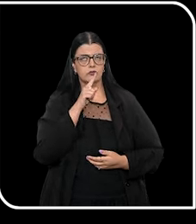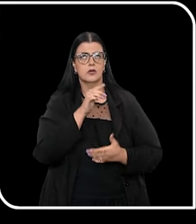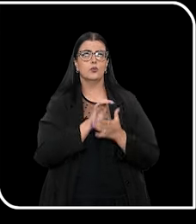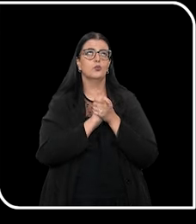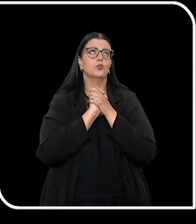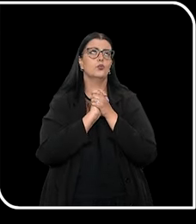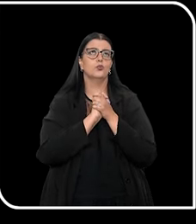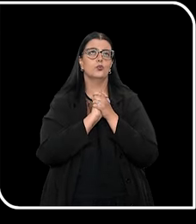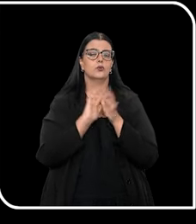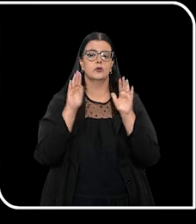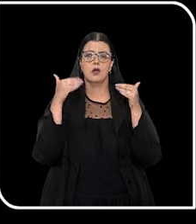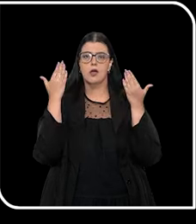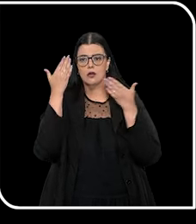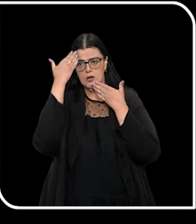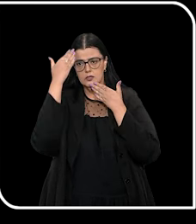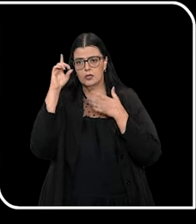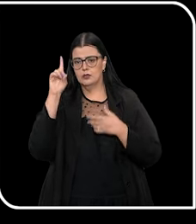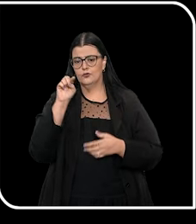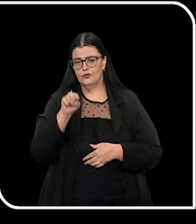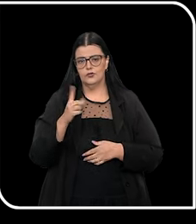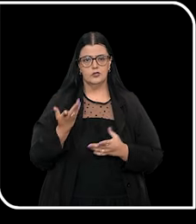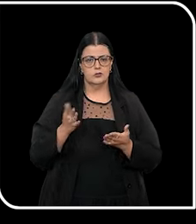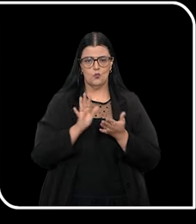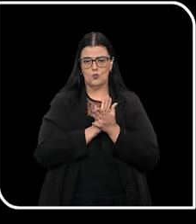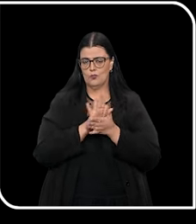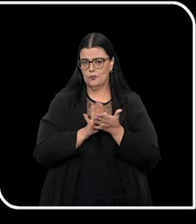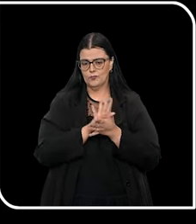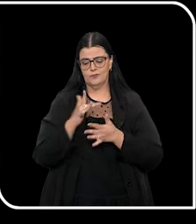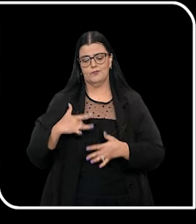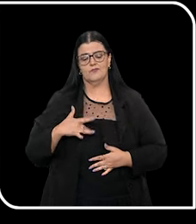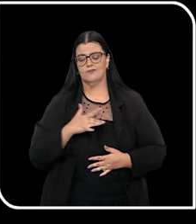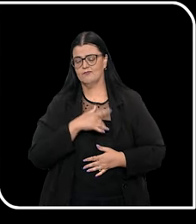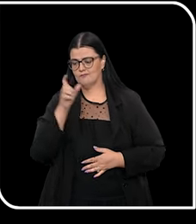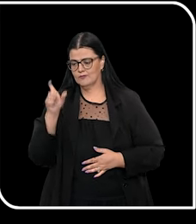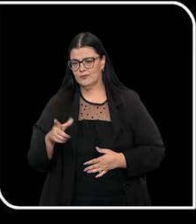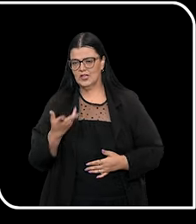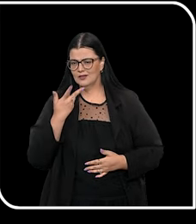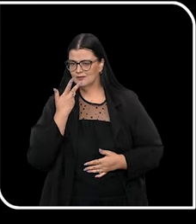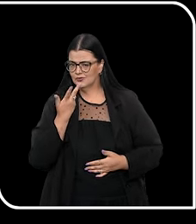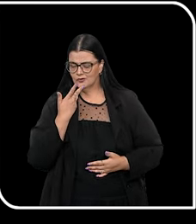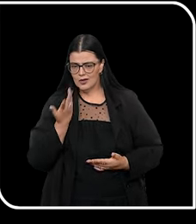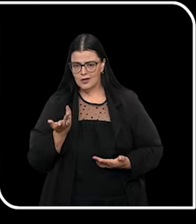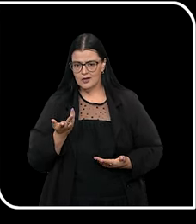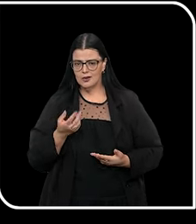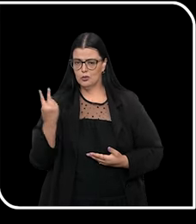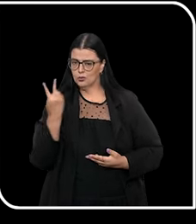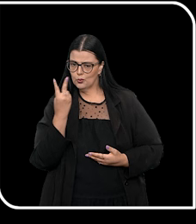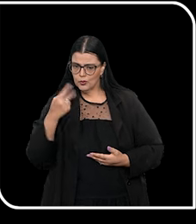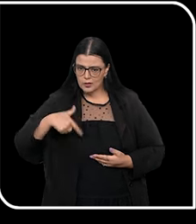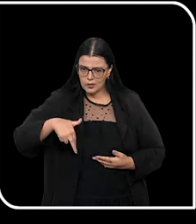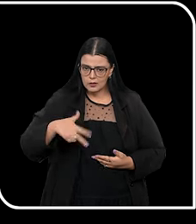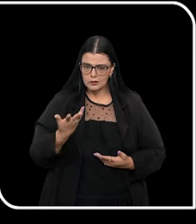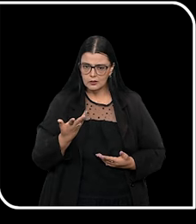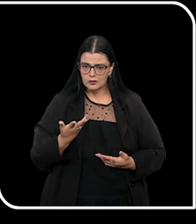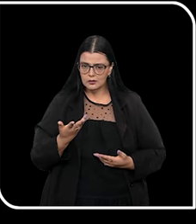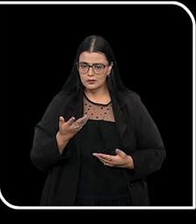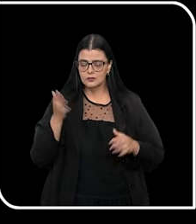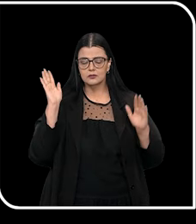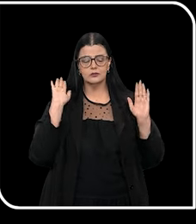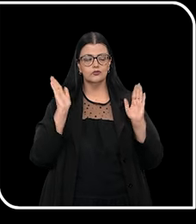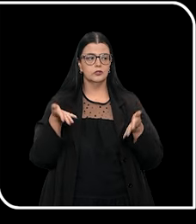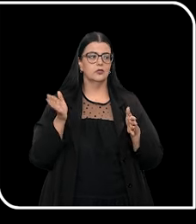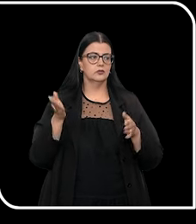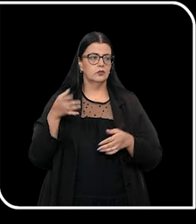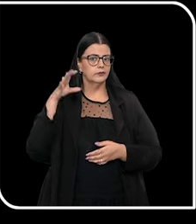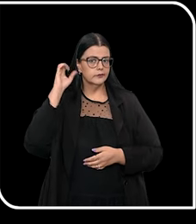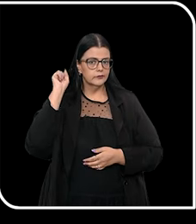tem que levantar a mão pro céu e agradecer que você tá aí saudável cheio de não sei o que lá que tem duas pernas gente Quantas vezes